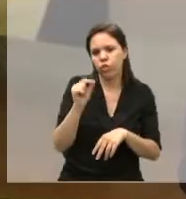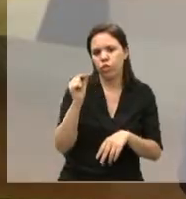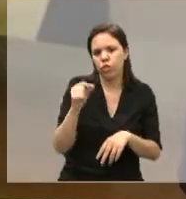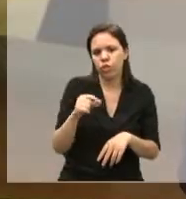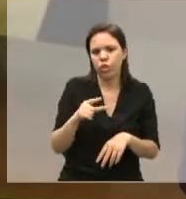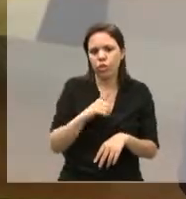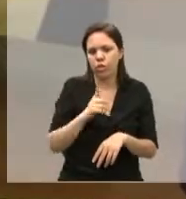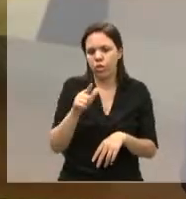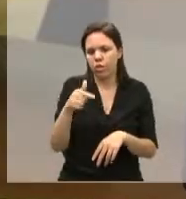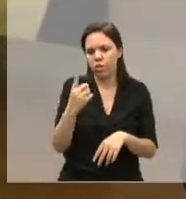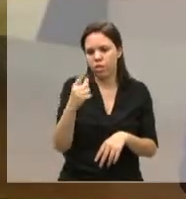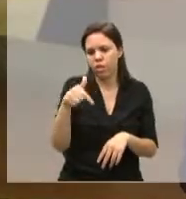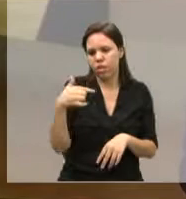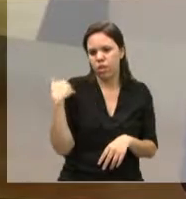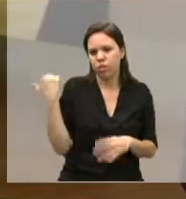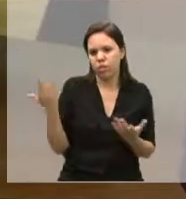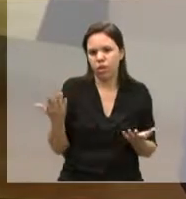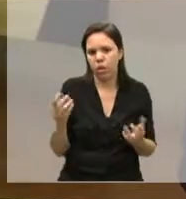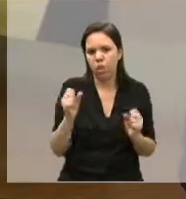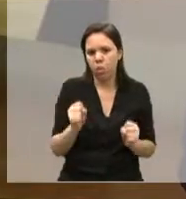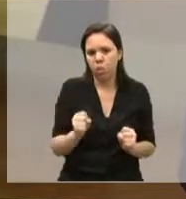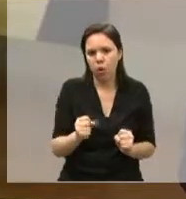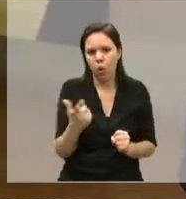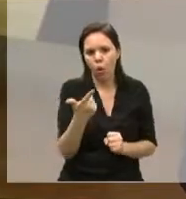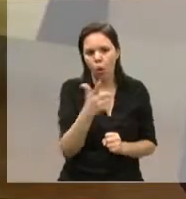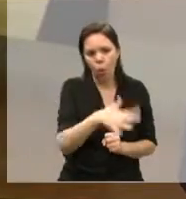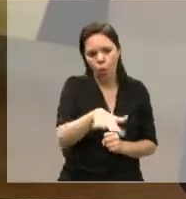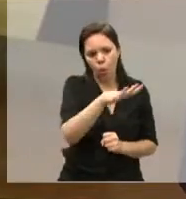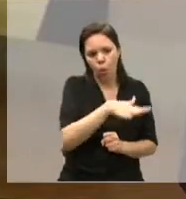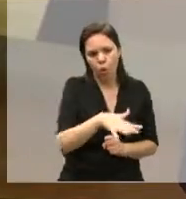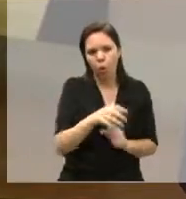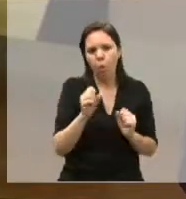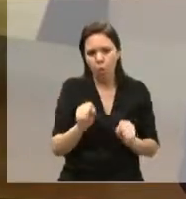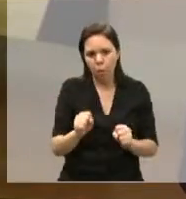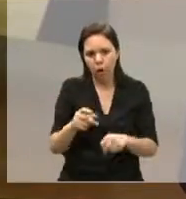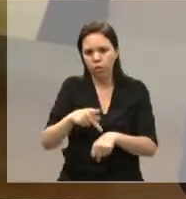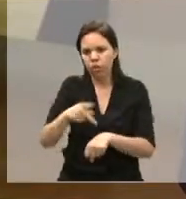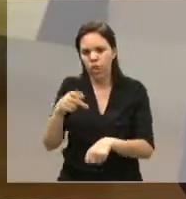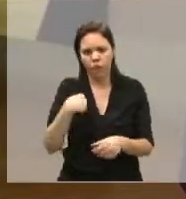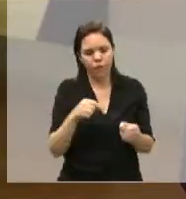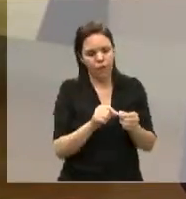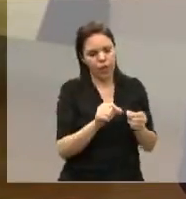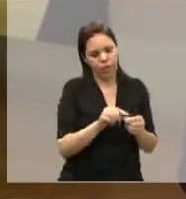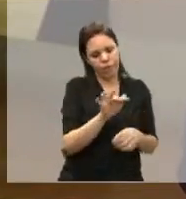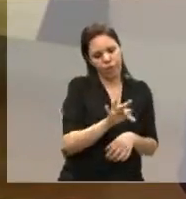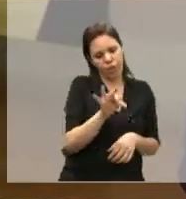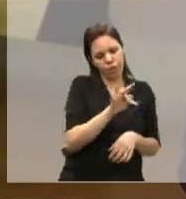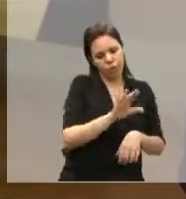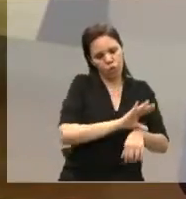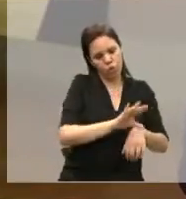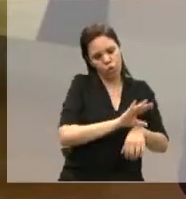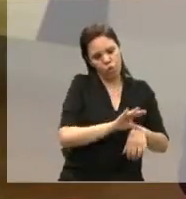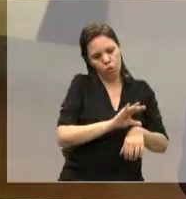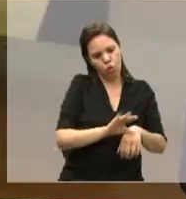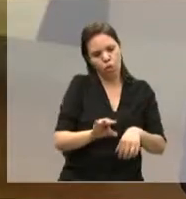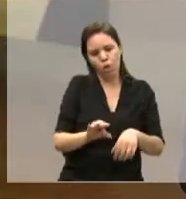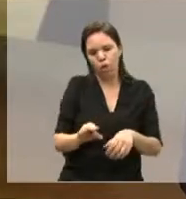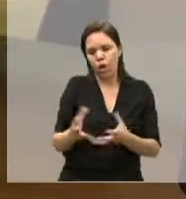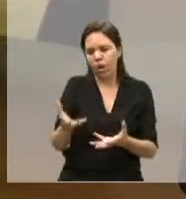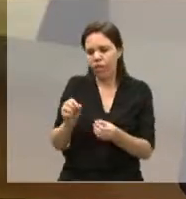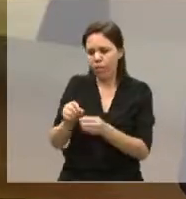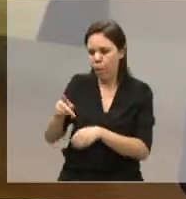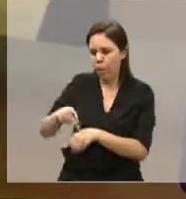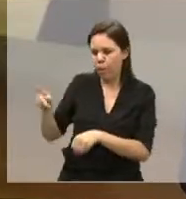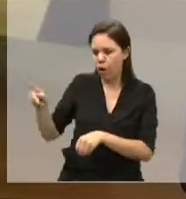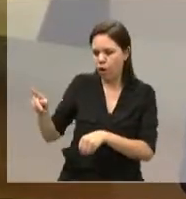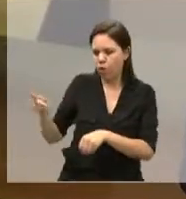tinha 17 anos. É isso que eu ia perguntar. Por exemplo, ele pode ir para uma outra área se especializar? Ele fez uma faculdade em um determinado curso e depois